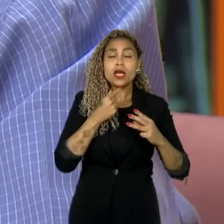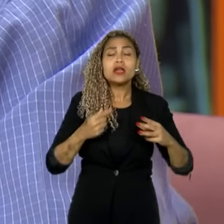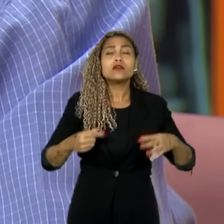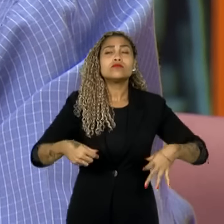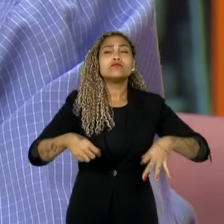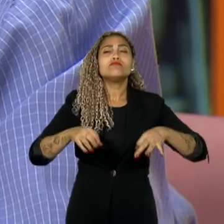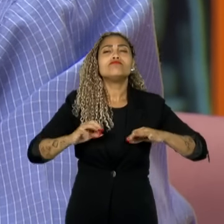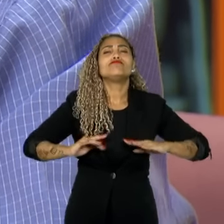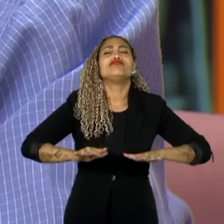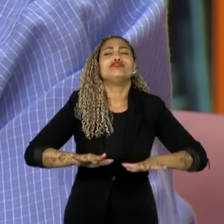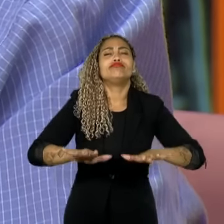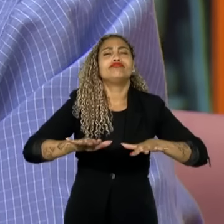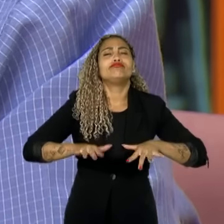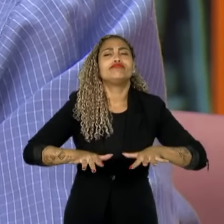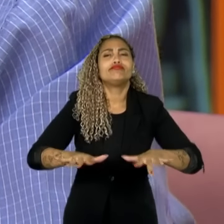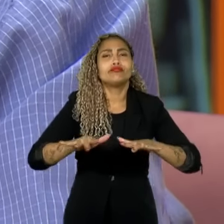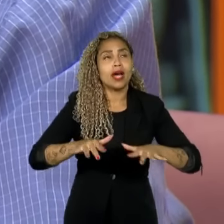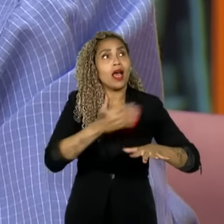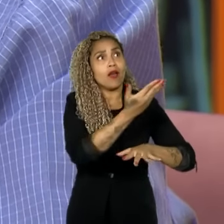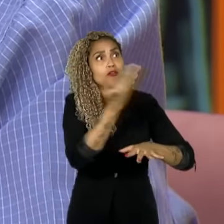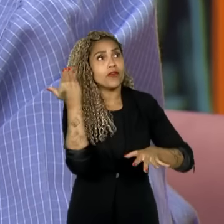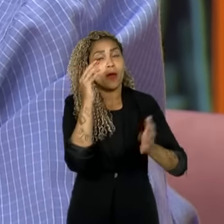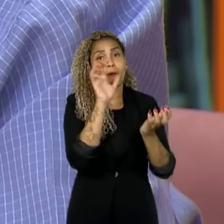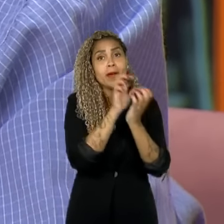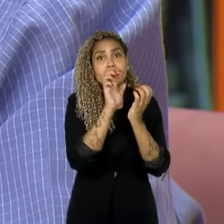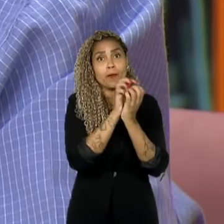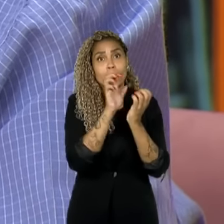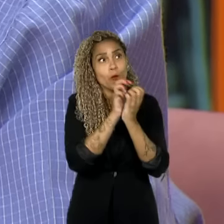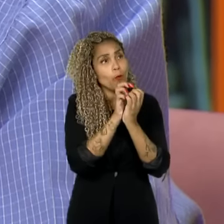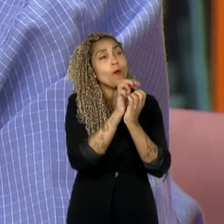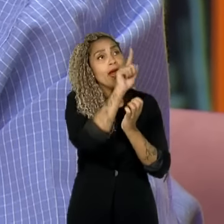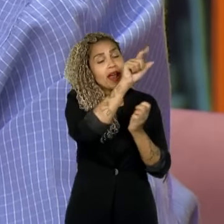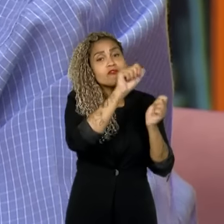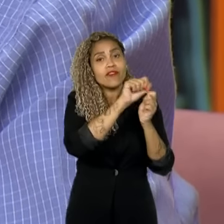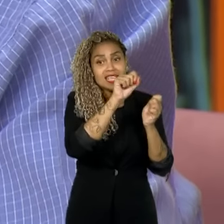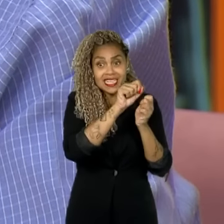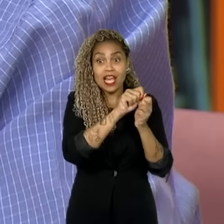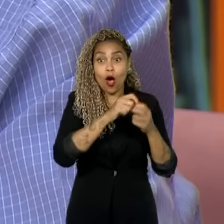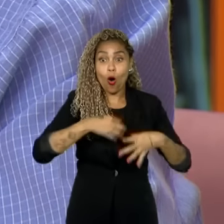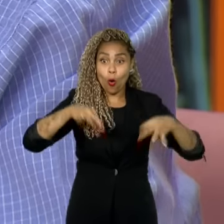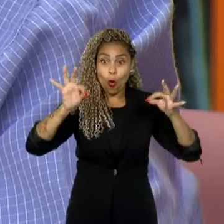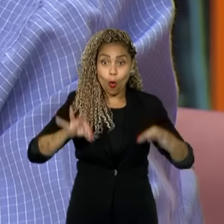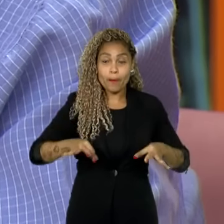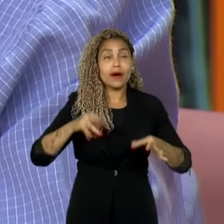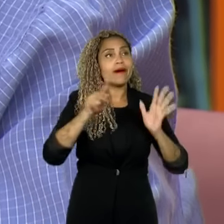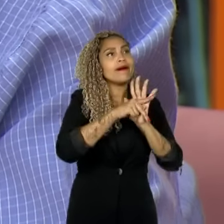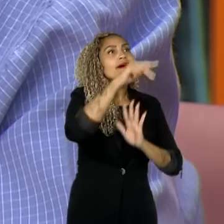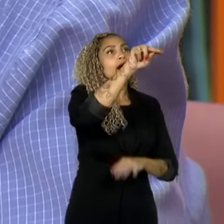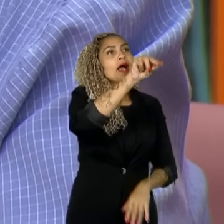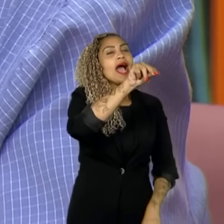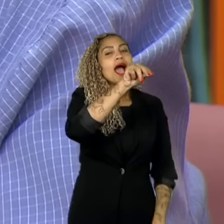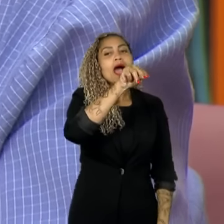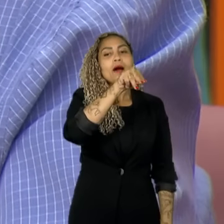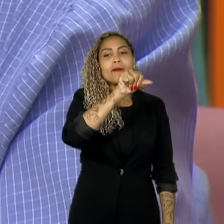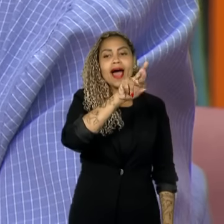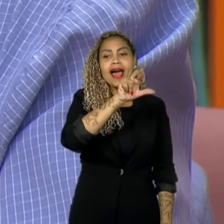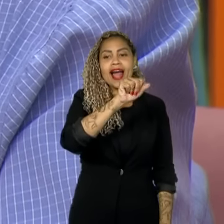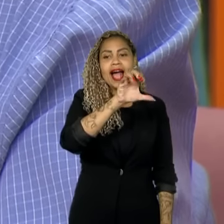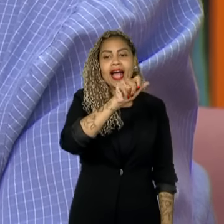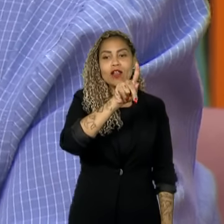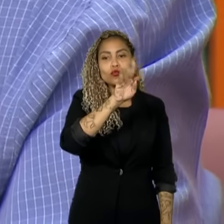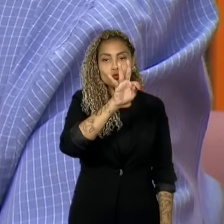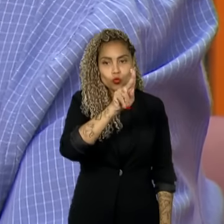que fazia as roupas da Dona Santa, rainha do Maracatu Elefante. Fazia as roupas dela, da Ziaú, que ela era mãe